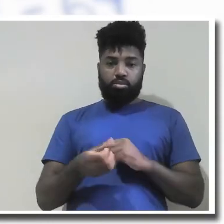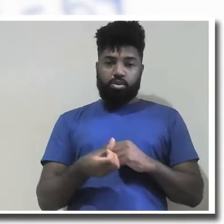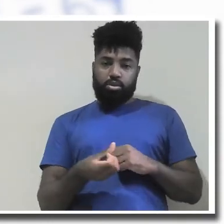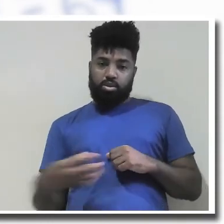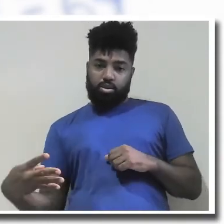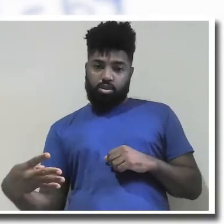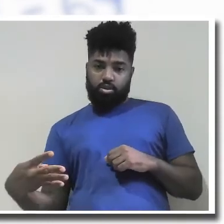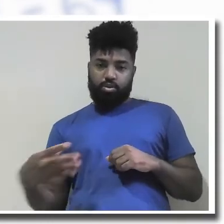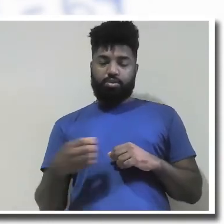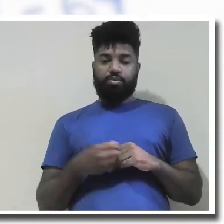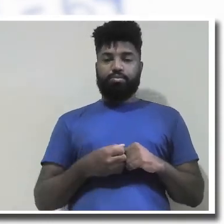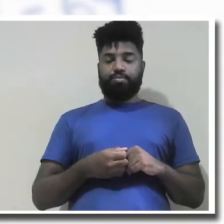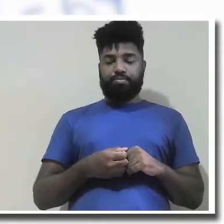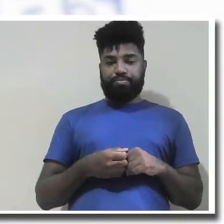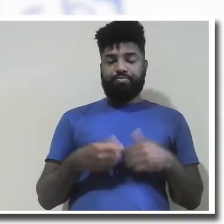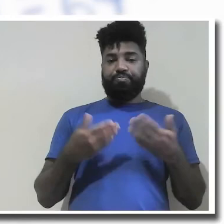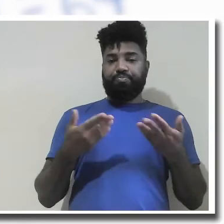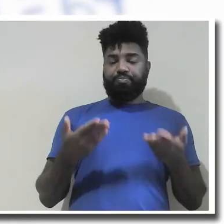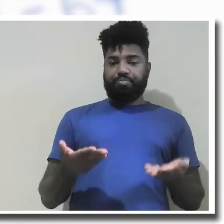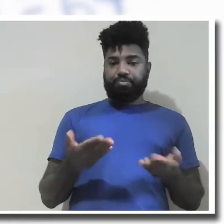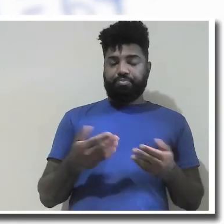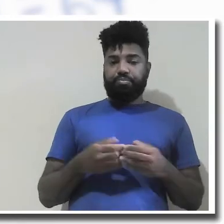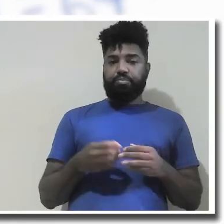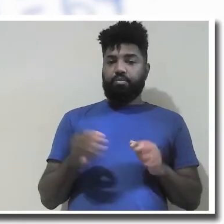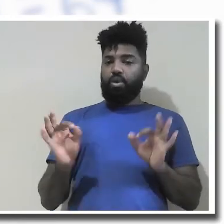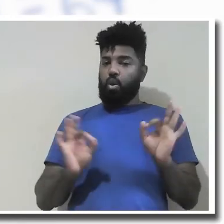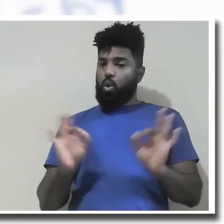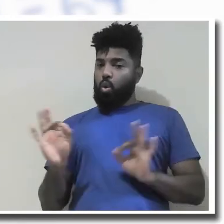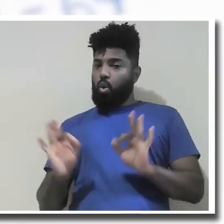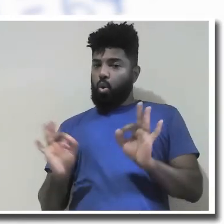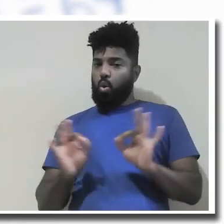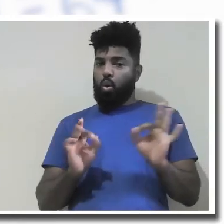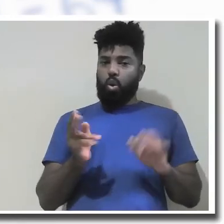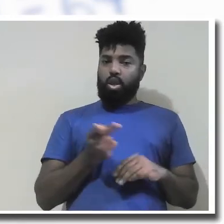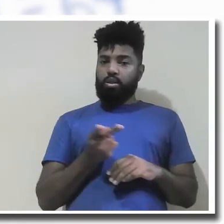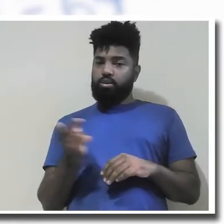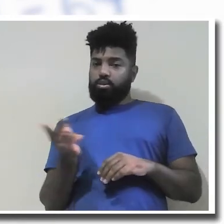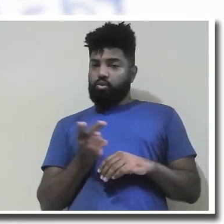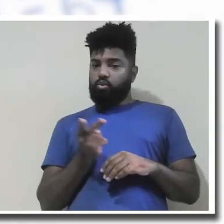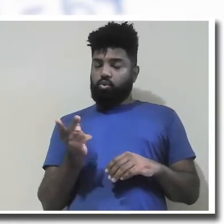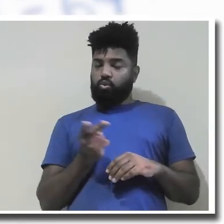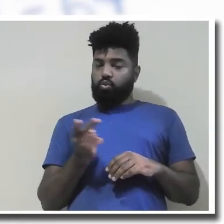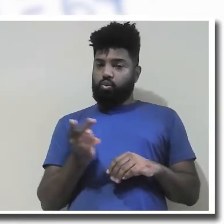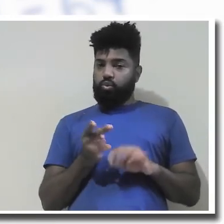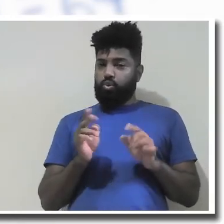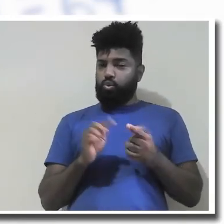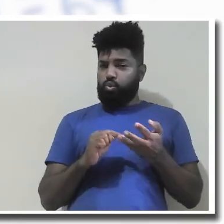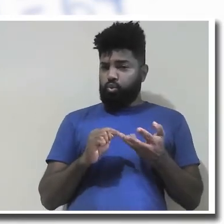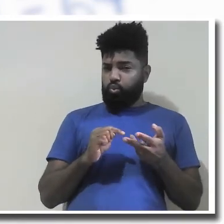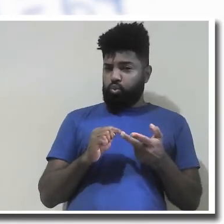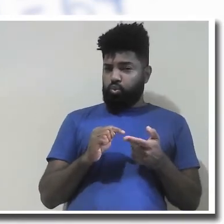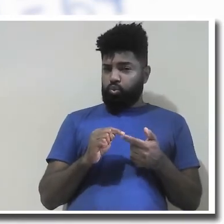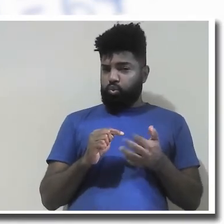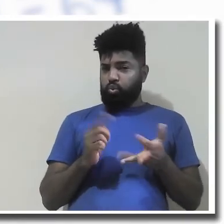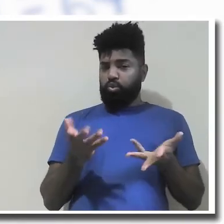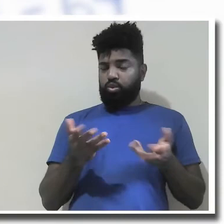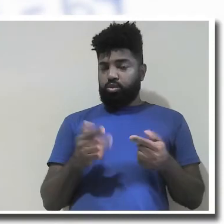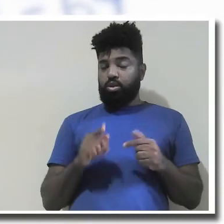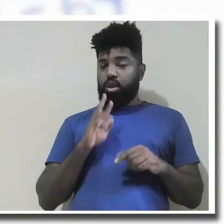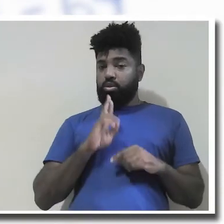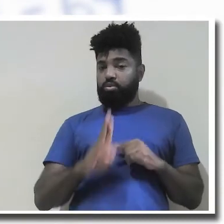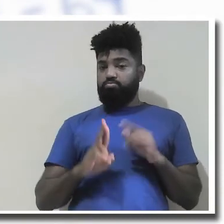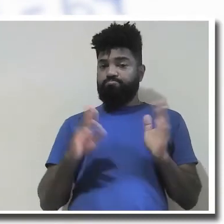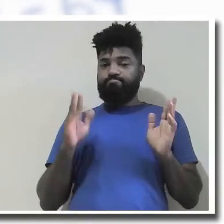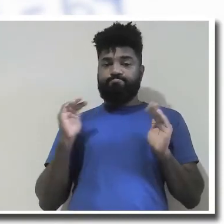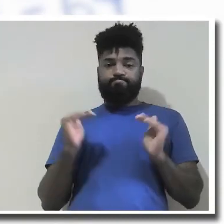64. Então, essas duas formas de cálculo chegam ao mesmo